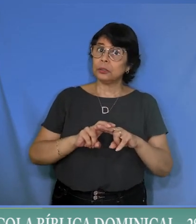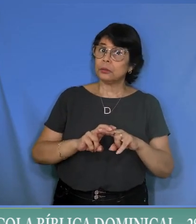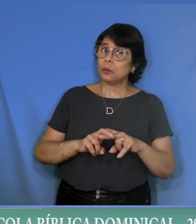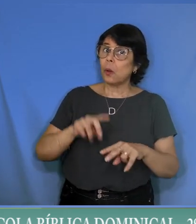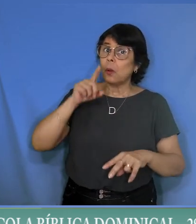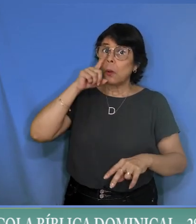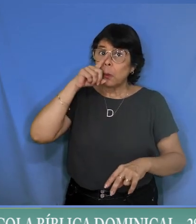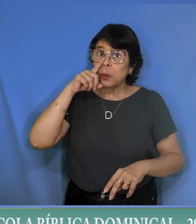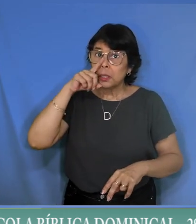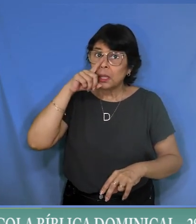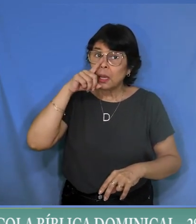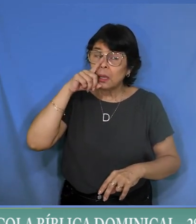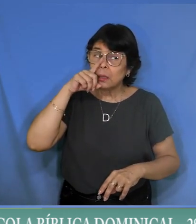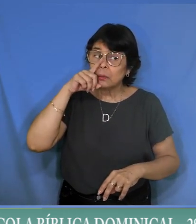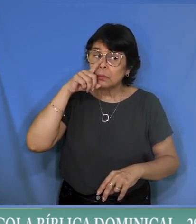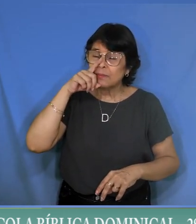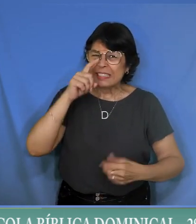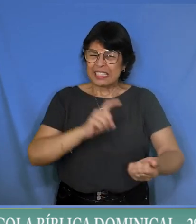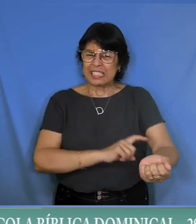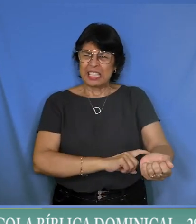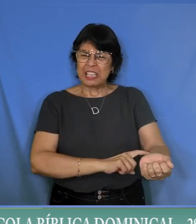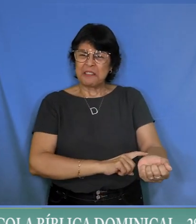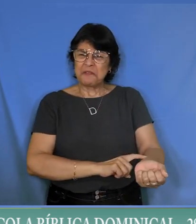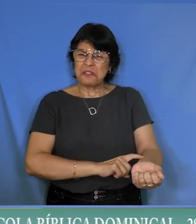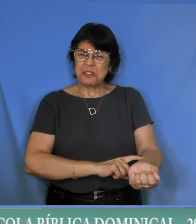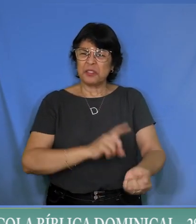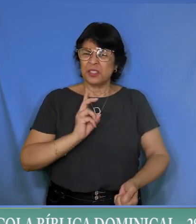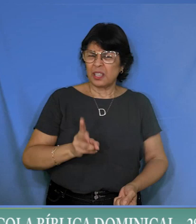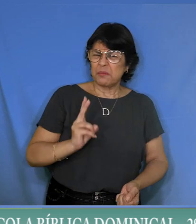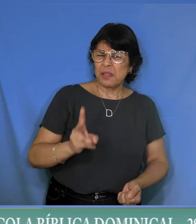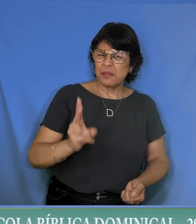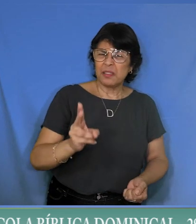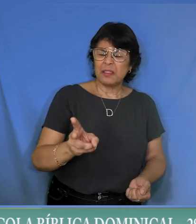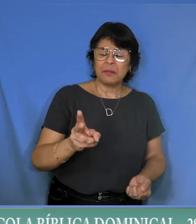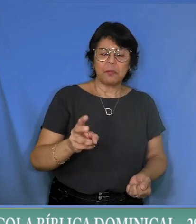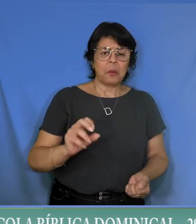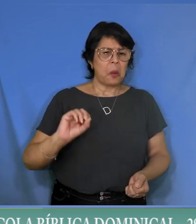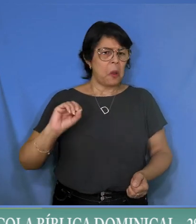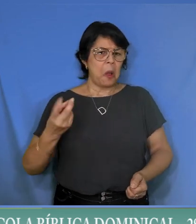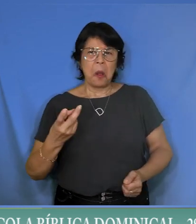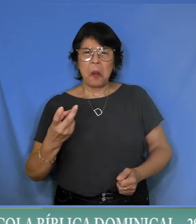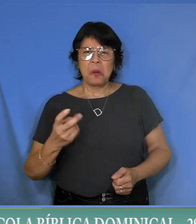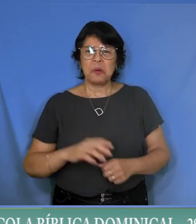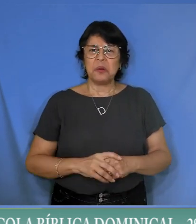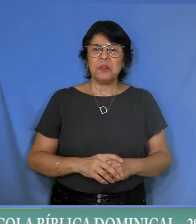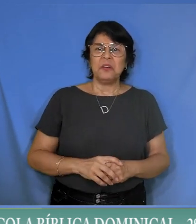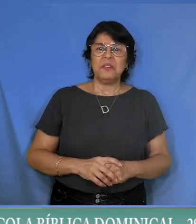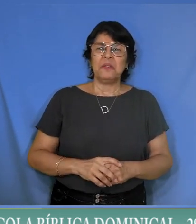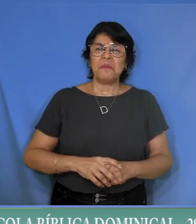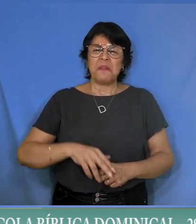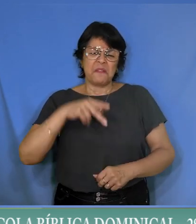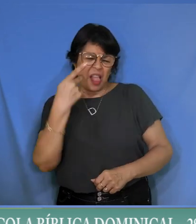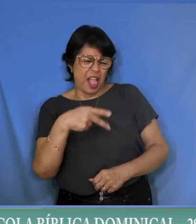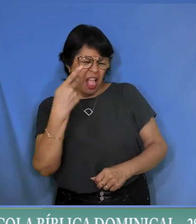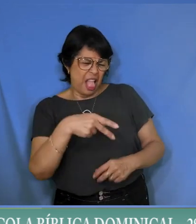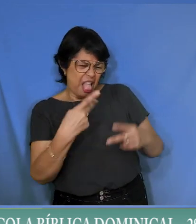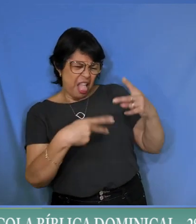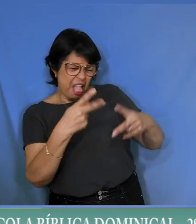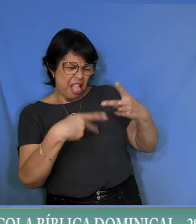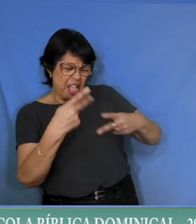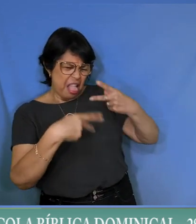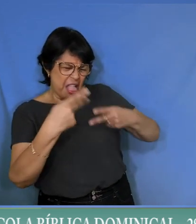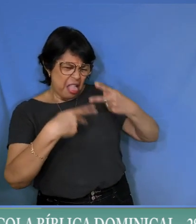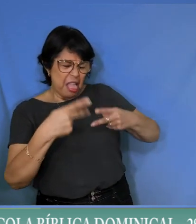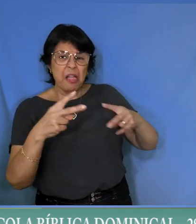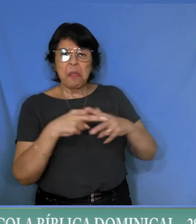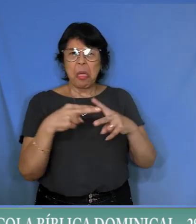que insistem em habitar em mim. E eu tenho que lutar contra a carne, como diz Paulo na carta aos Gálatas, né? Eu tenho